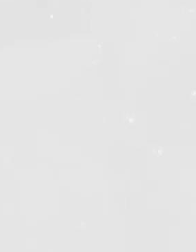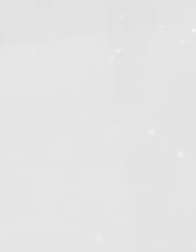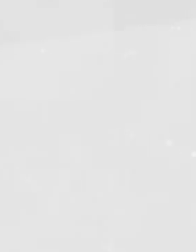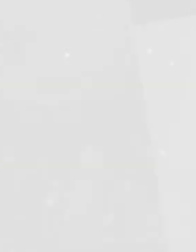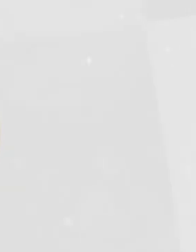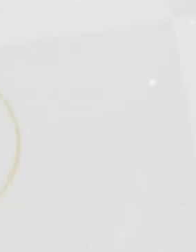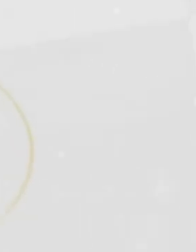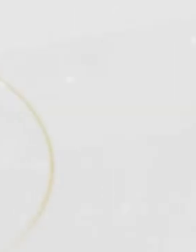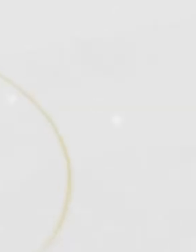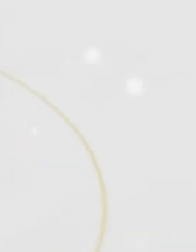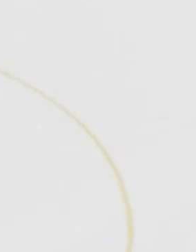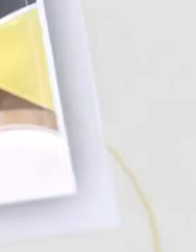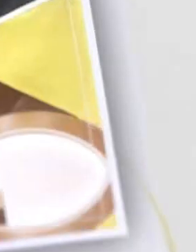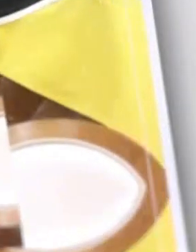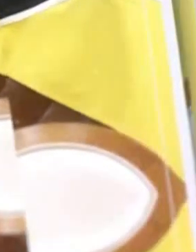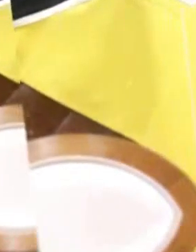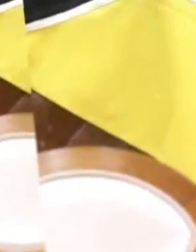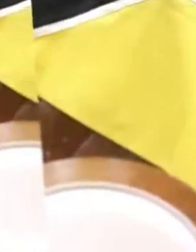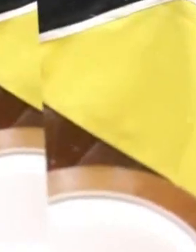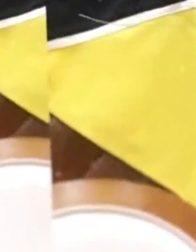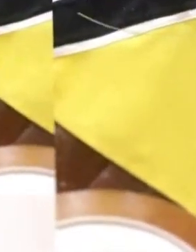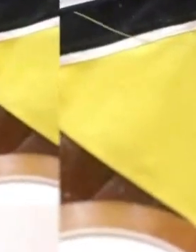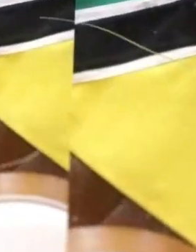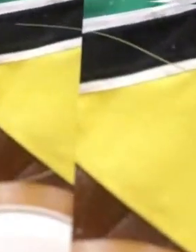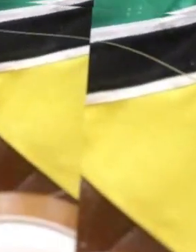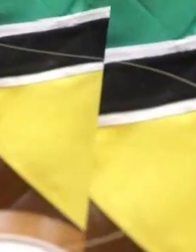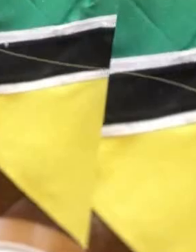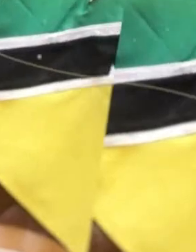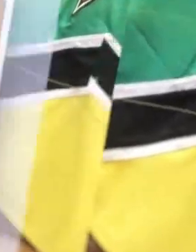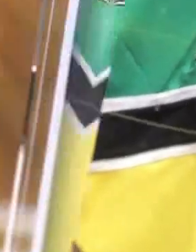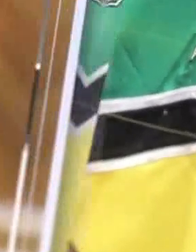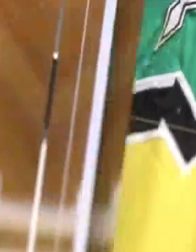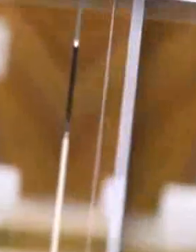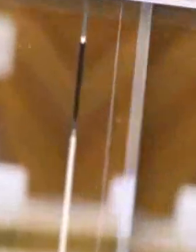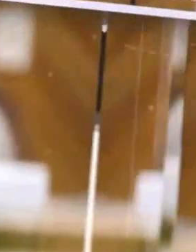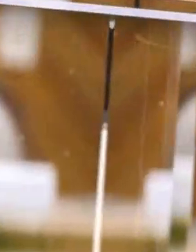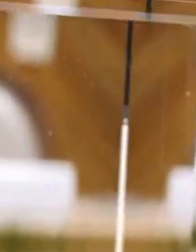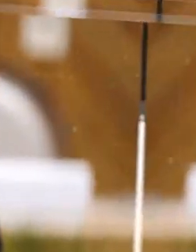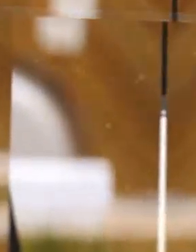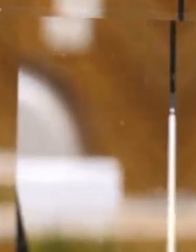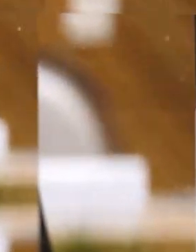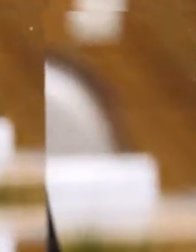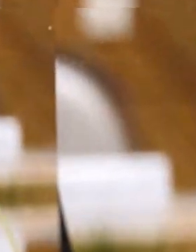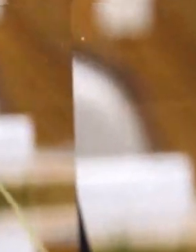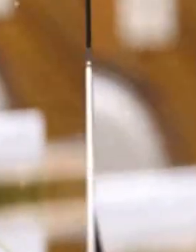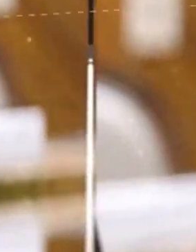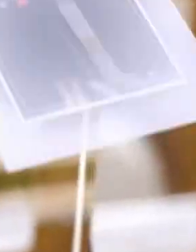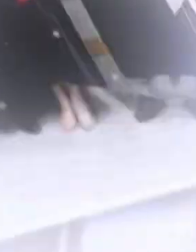Sequência de imagem do plenário, Tribunal Regional Eleitoral, Amapá e seus magistrados.